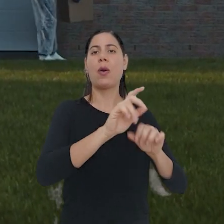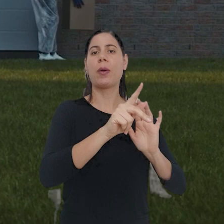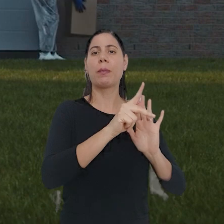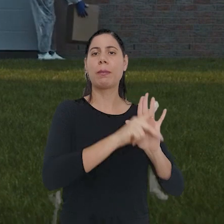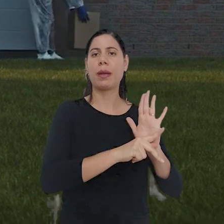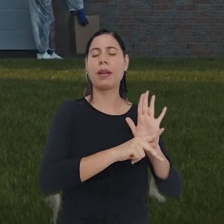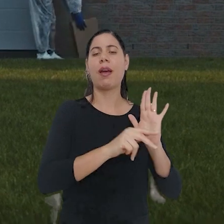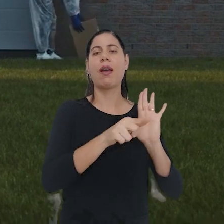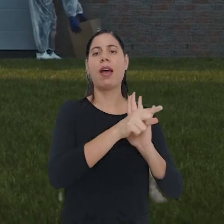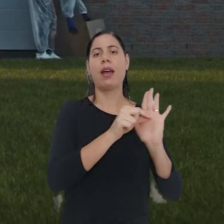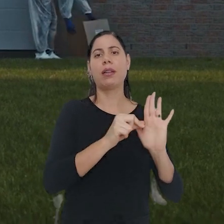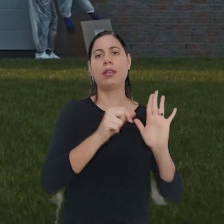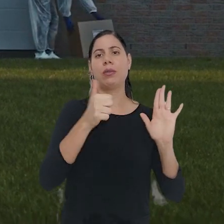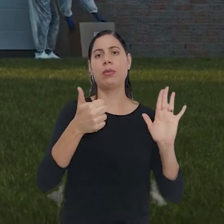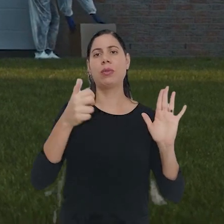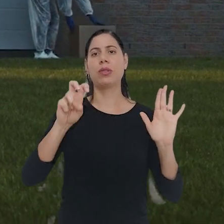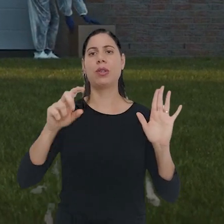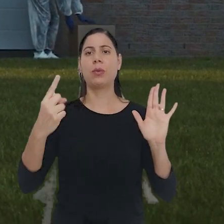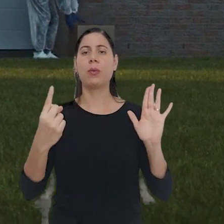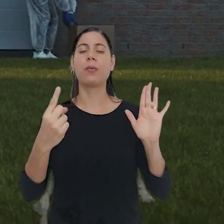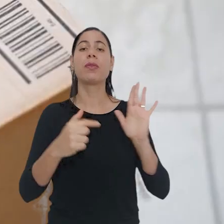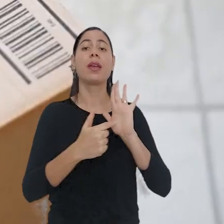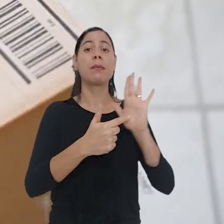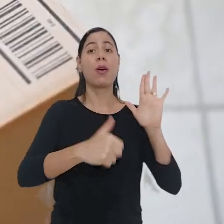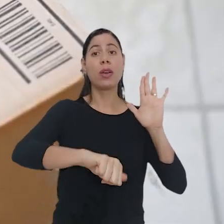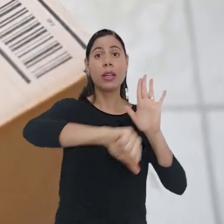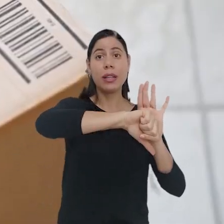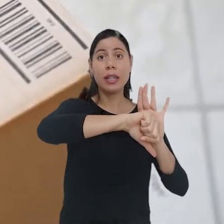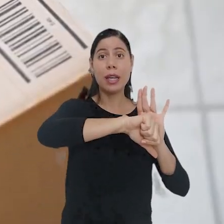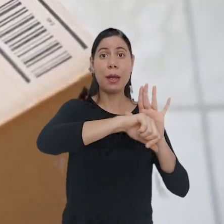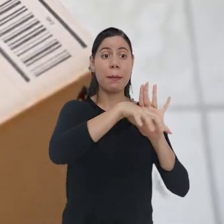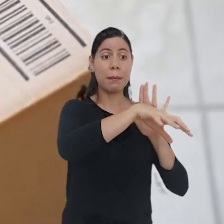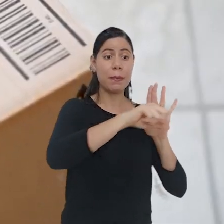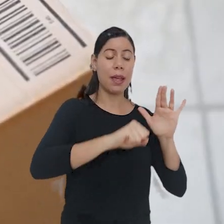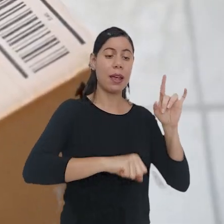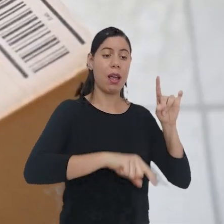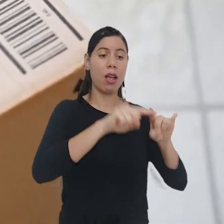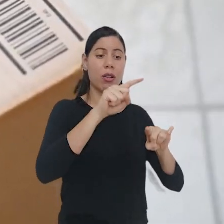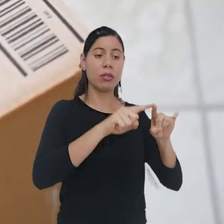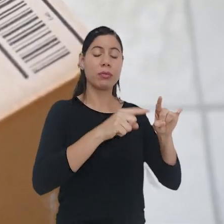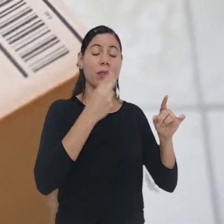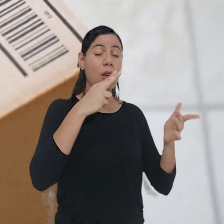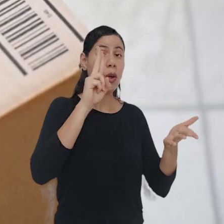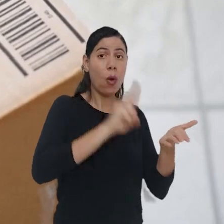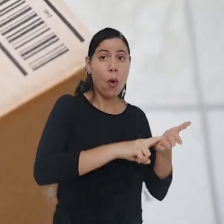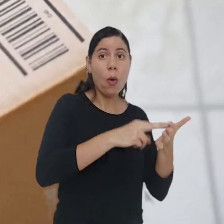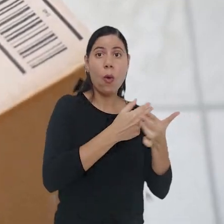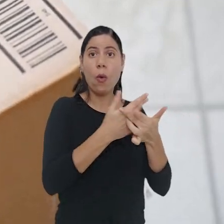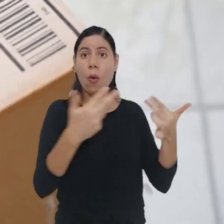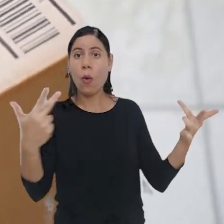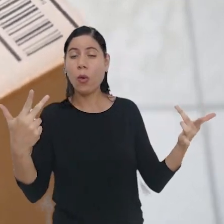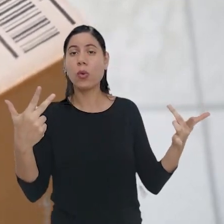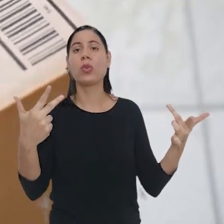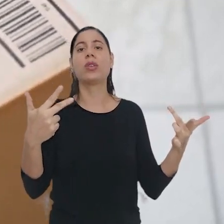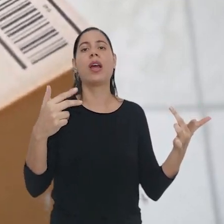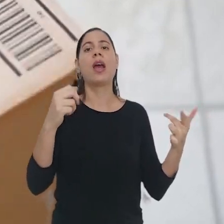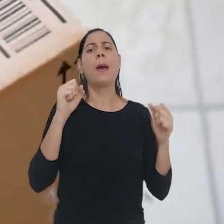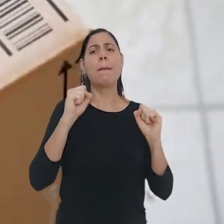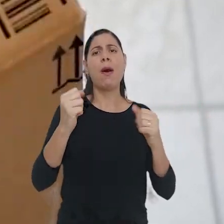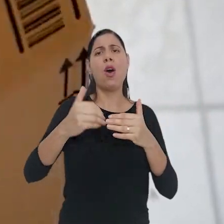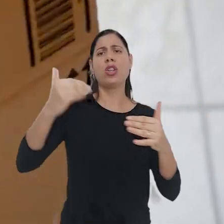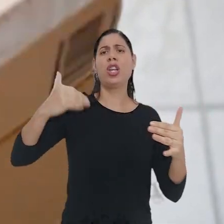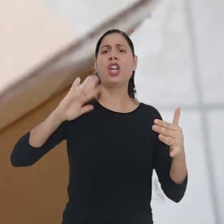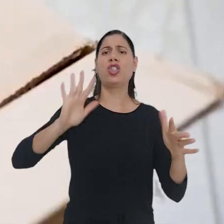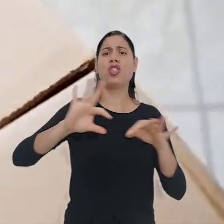artigo 151, que também considera crime se apossar indevidamente de correspondência alheia, mesmo que ela já tenha